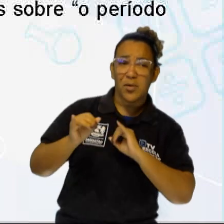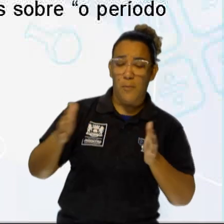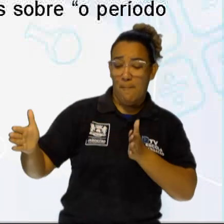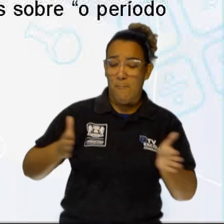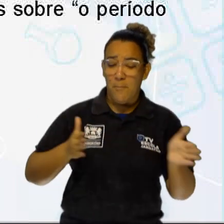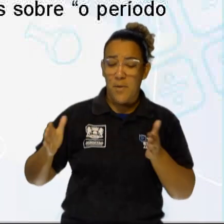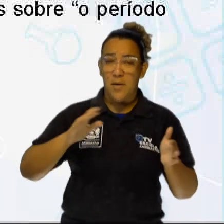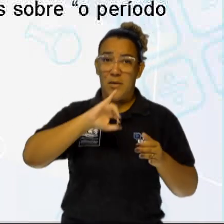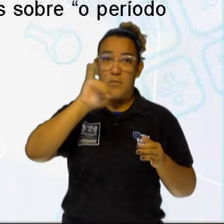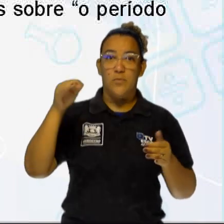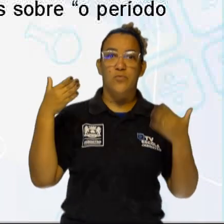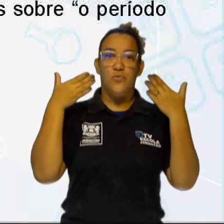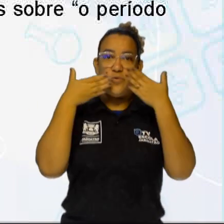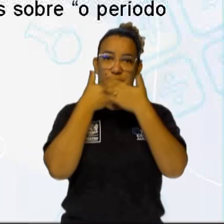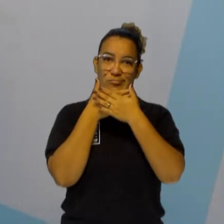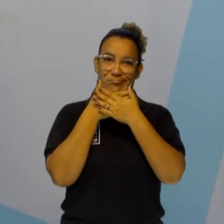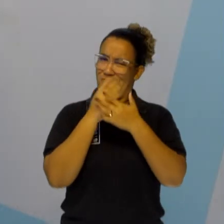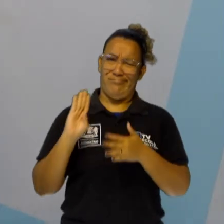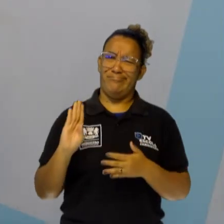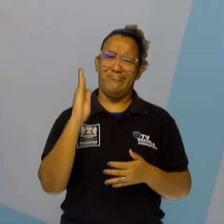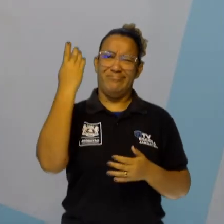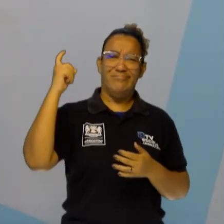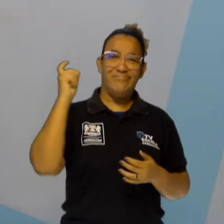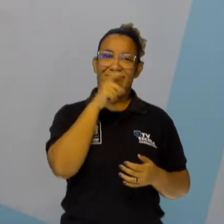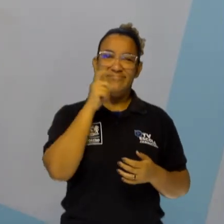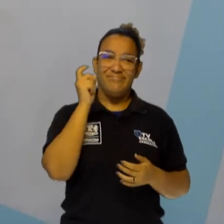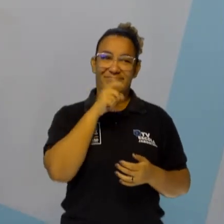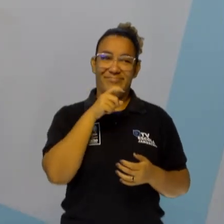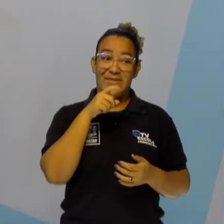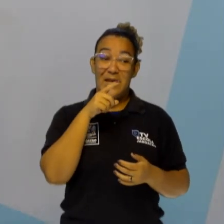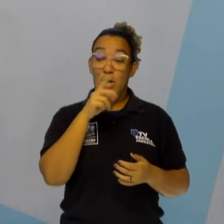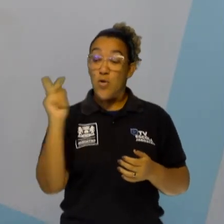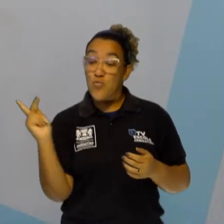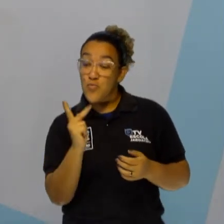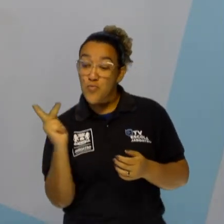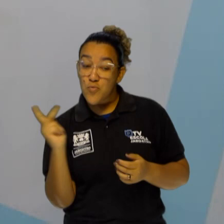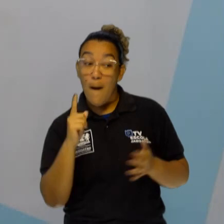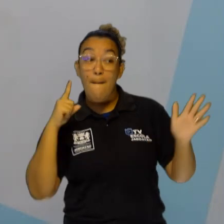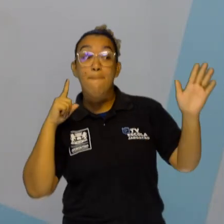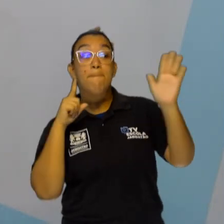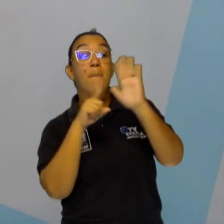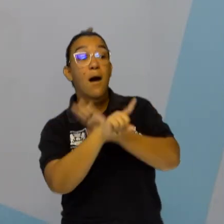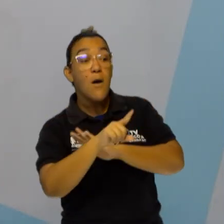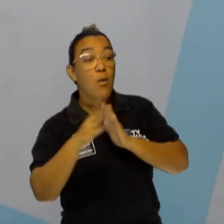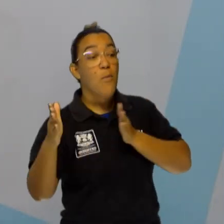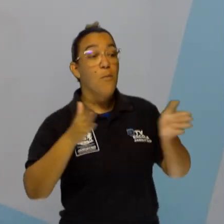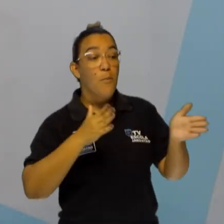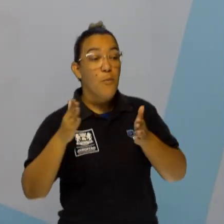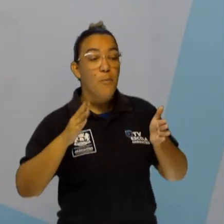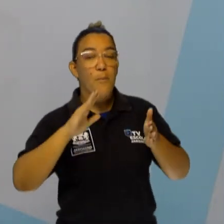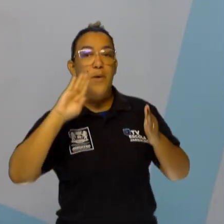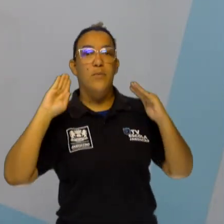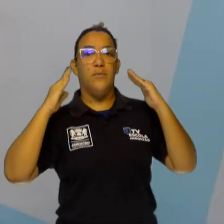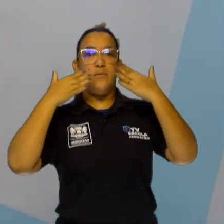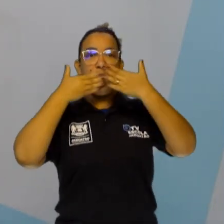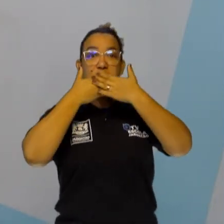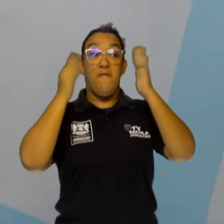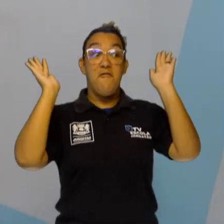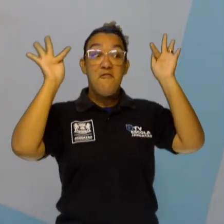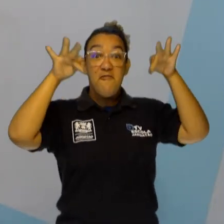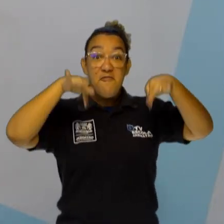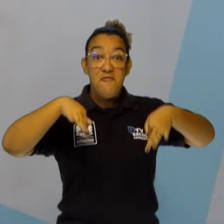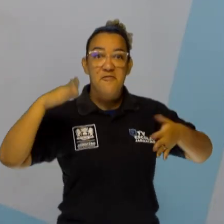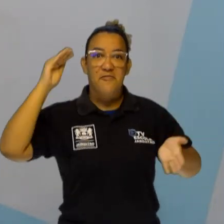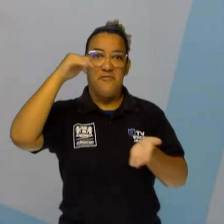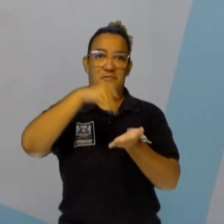período de jejum. Falso. Ambas as personagens perguntam sobre o momento em que o período de jejum findaria,